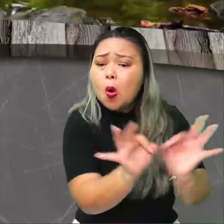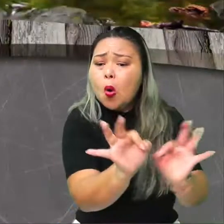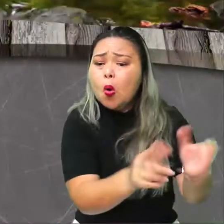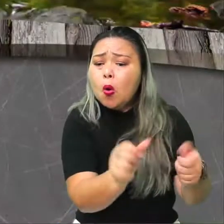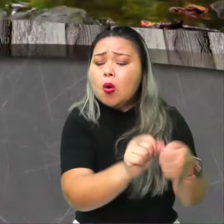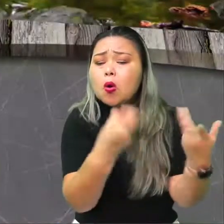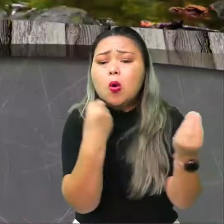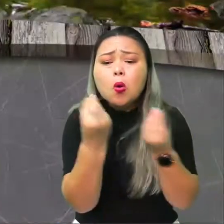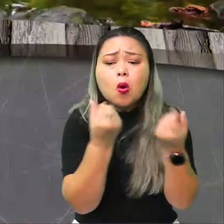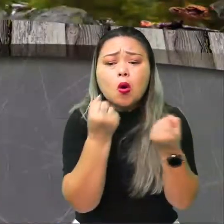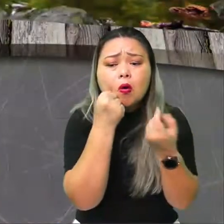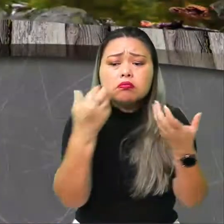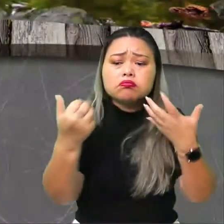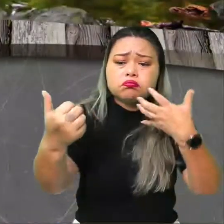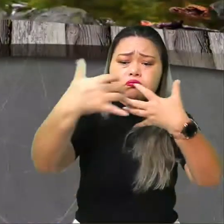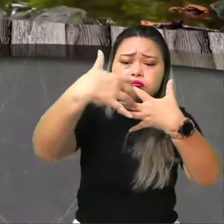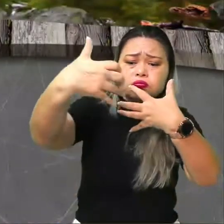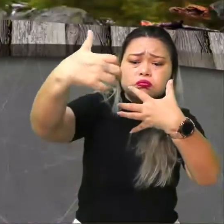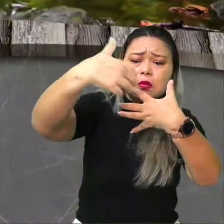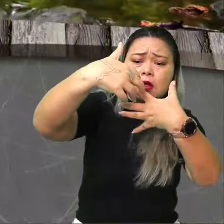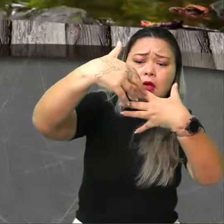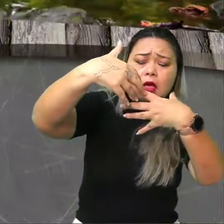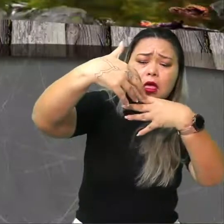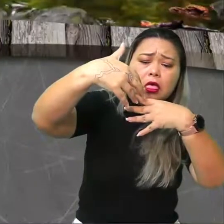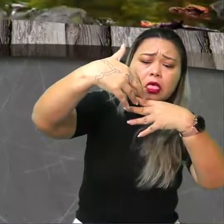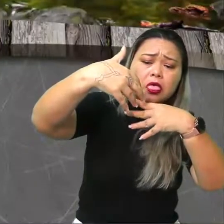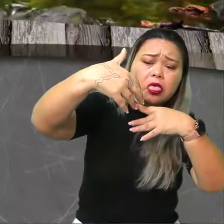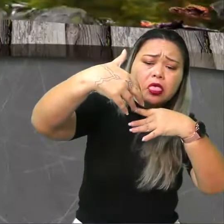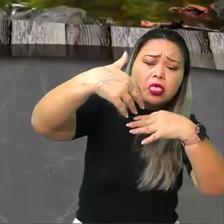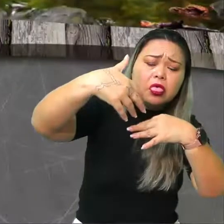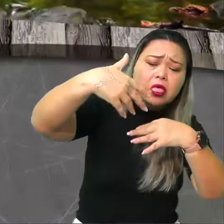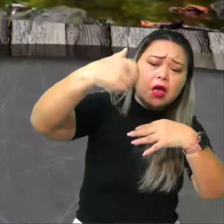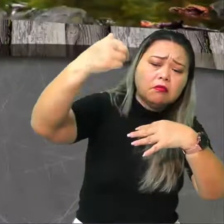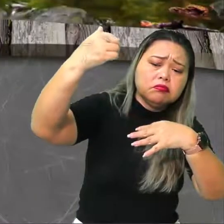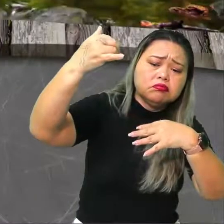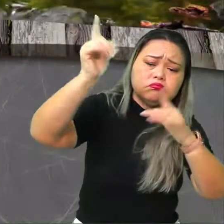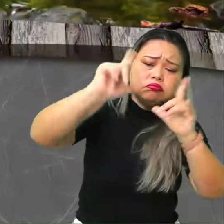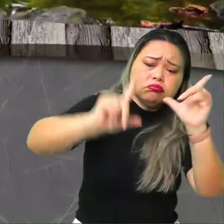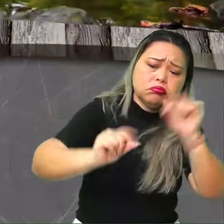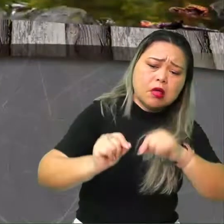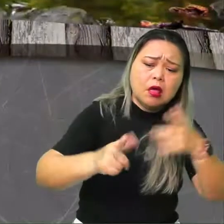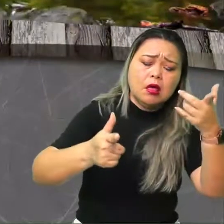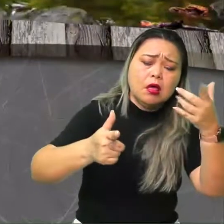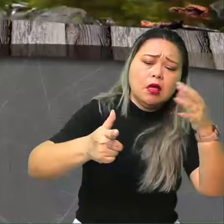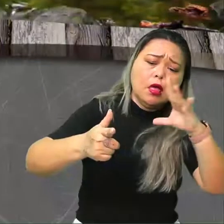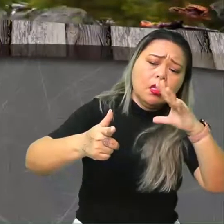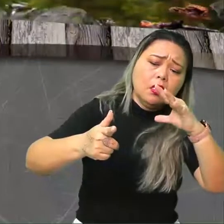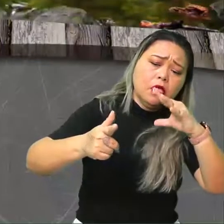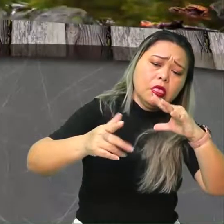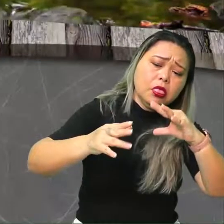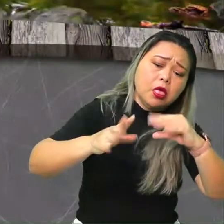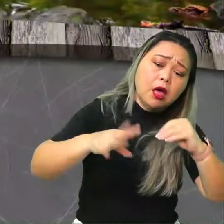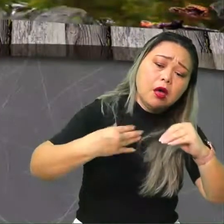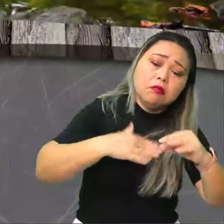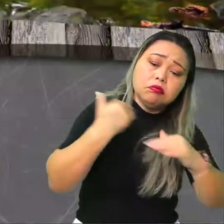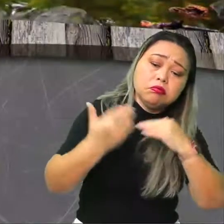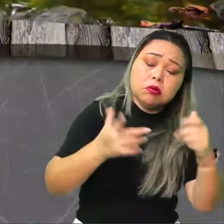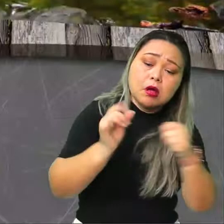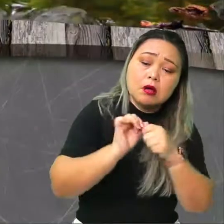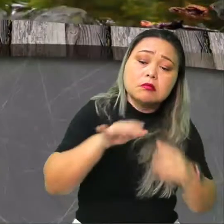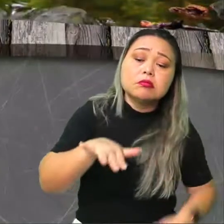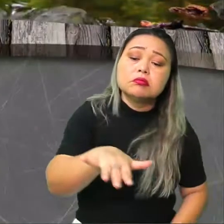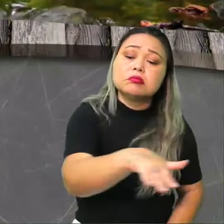eles iam resistir à radiação ultravioleta, os raios, descargas elétricas, certo? A presença